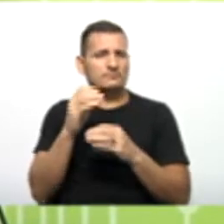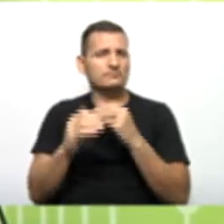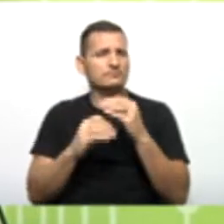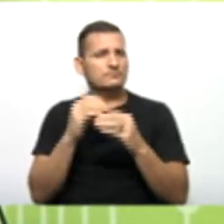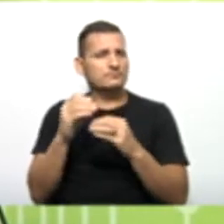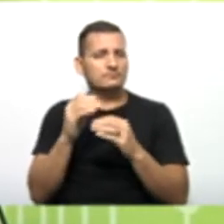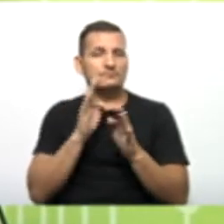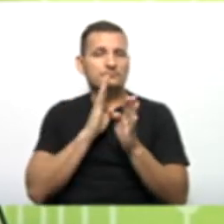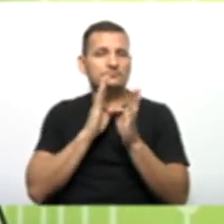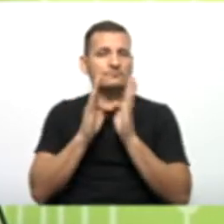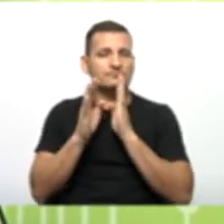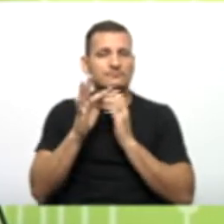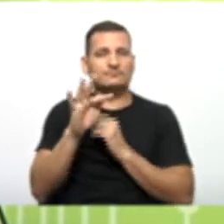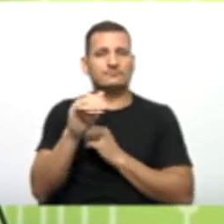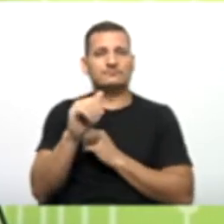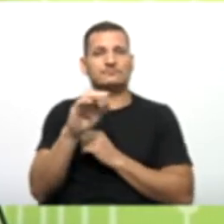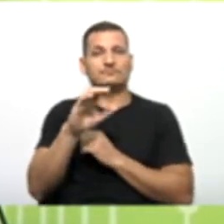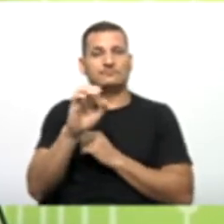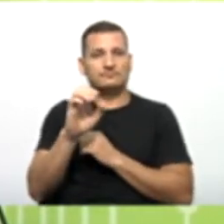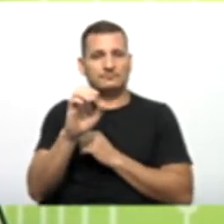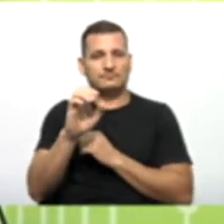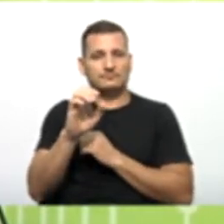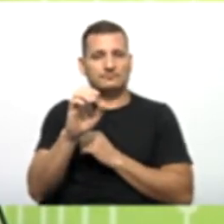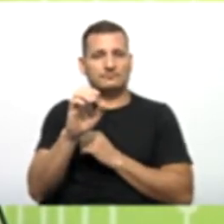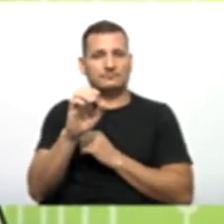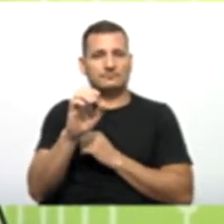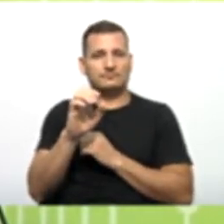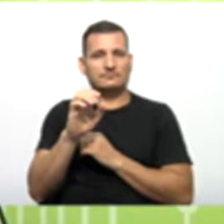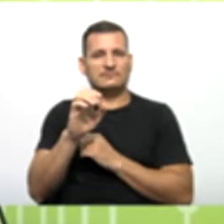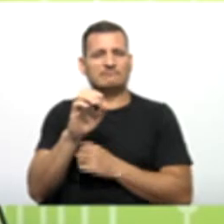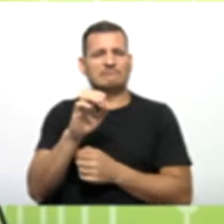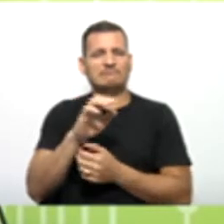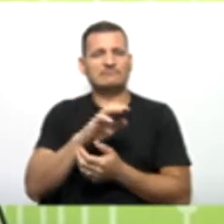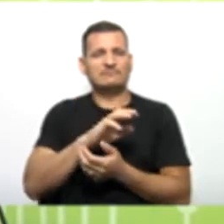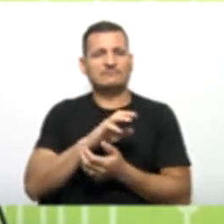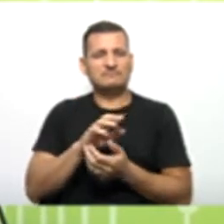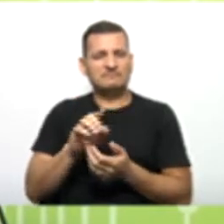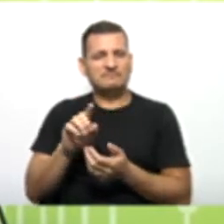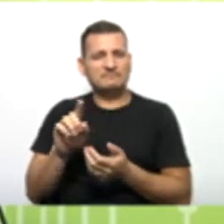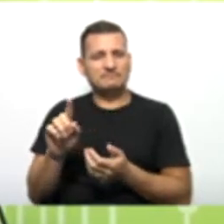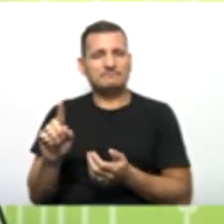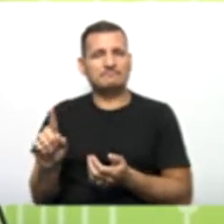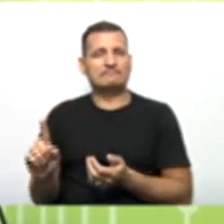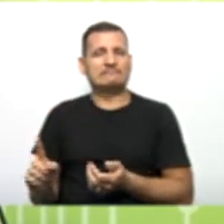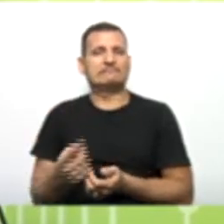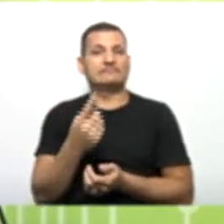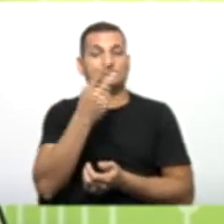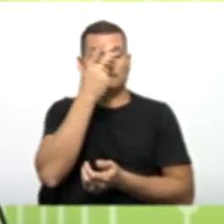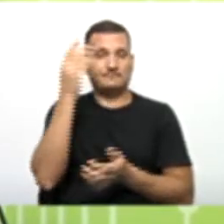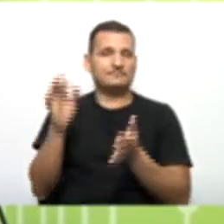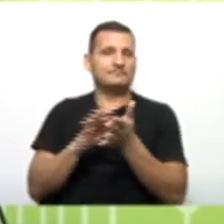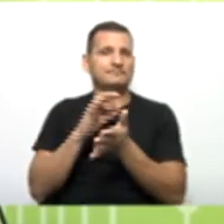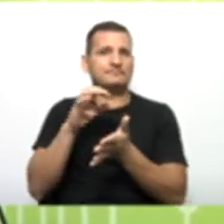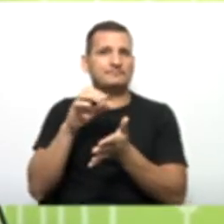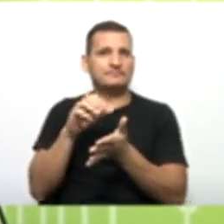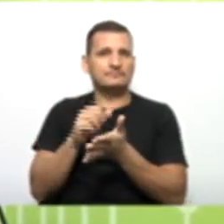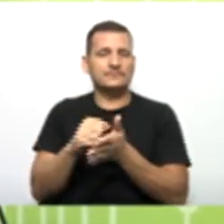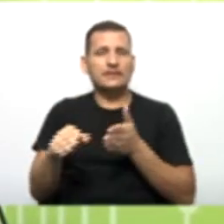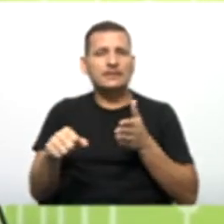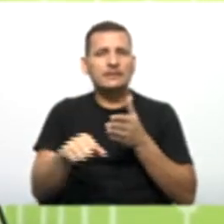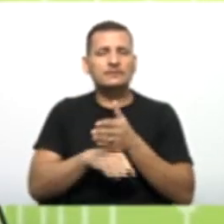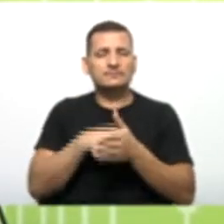facebook e aí milhares de pessoas inscritas acessando perfis